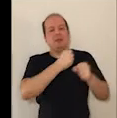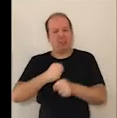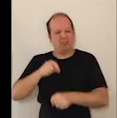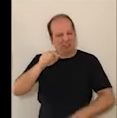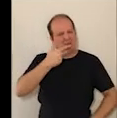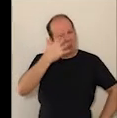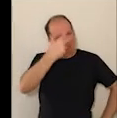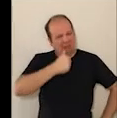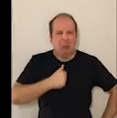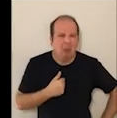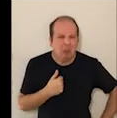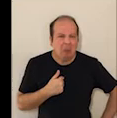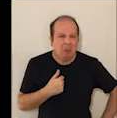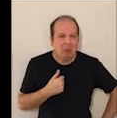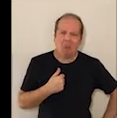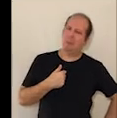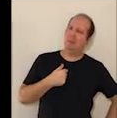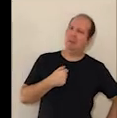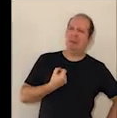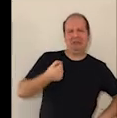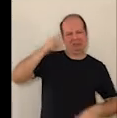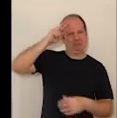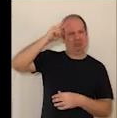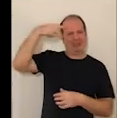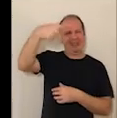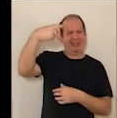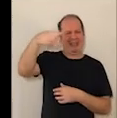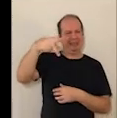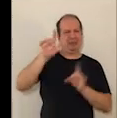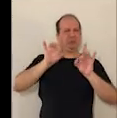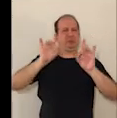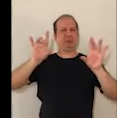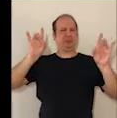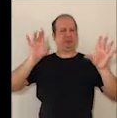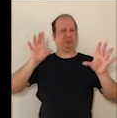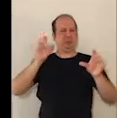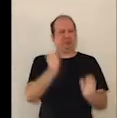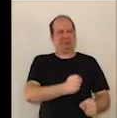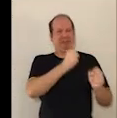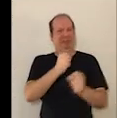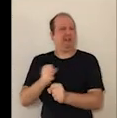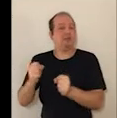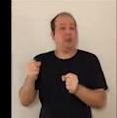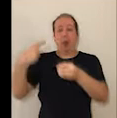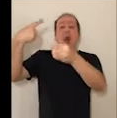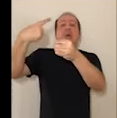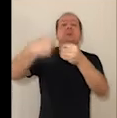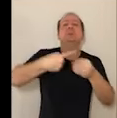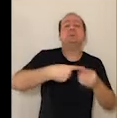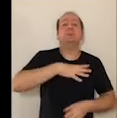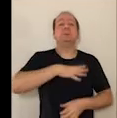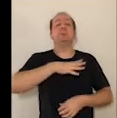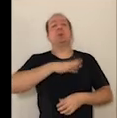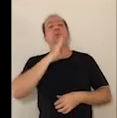Quem te disse que ela é linda? Que história é essa de Joia de Veneza, Glória de Veneza? A cidade